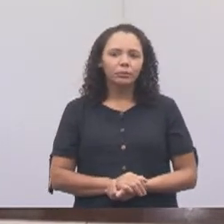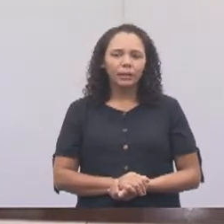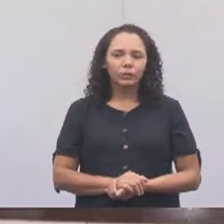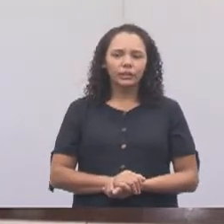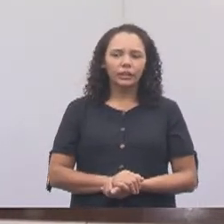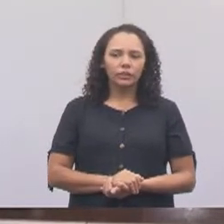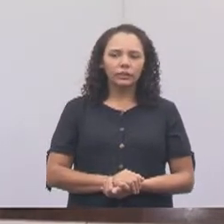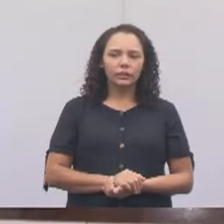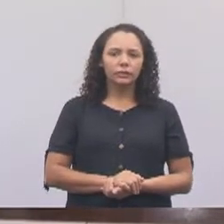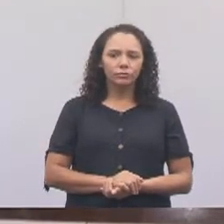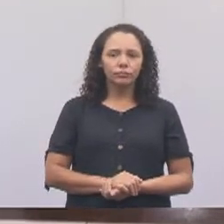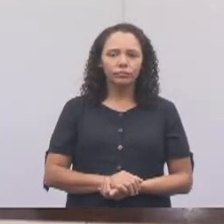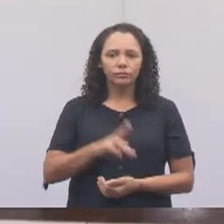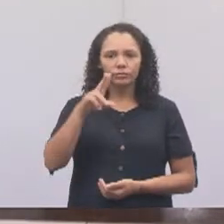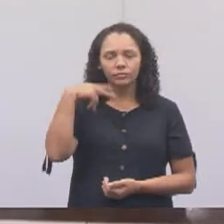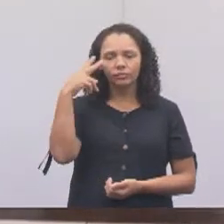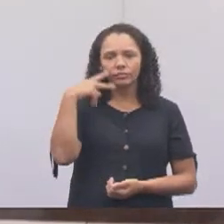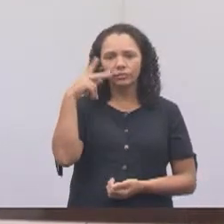Vereador Dude.